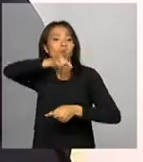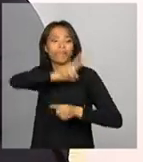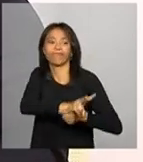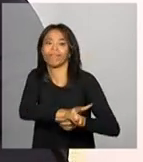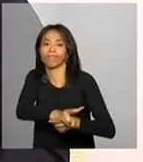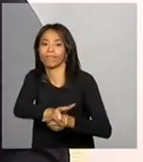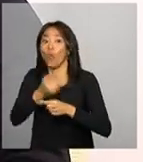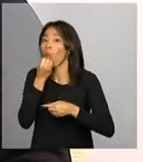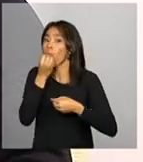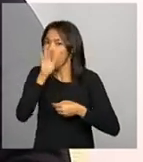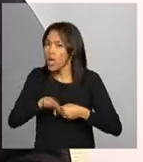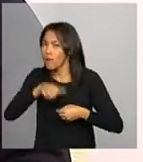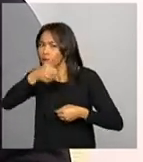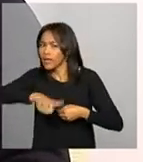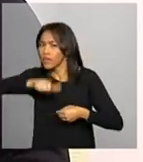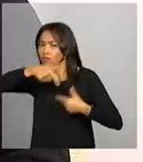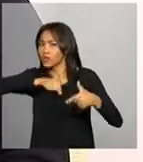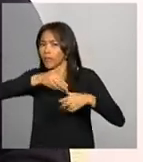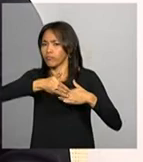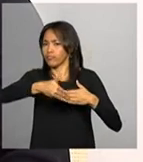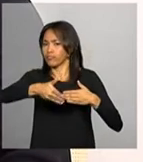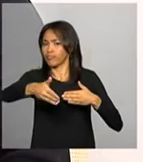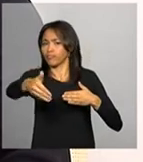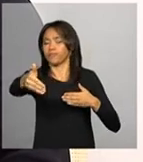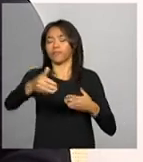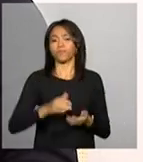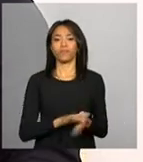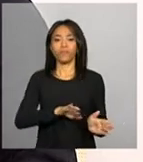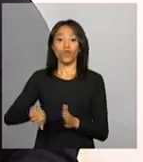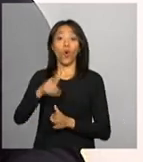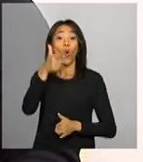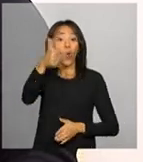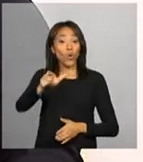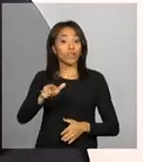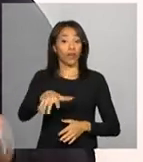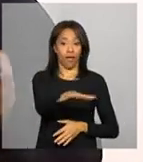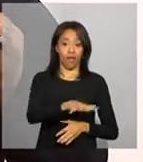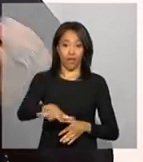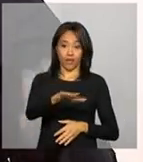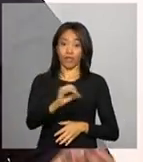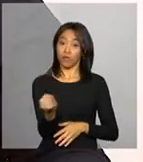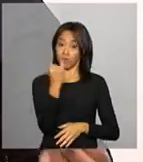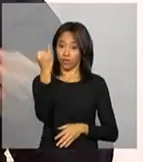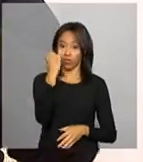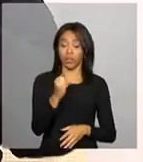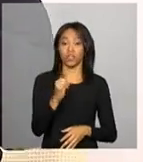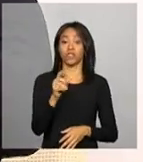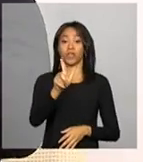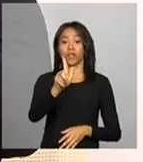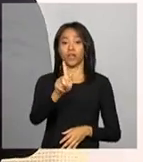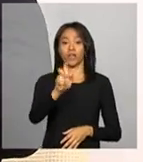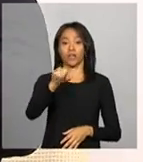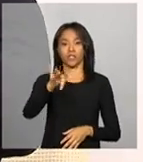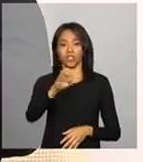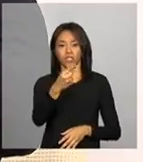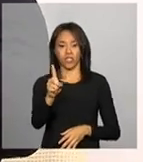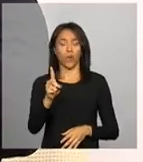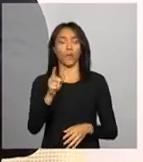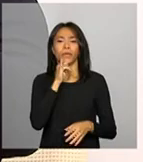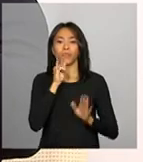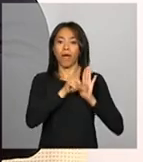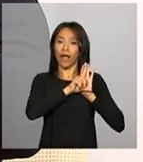da Meta da gestão o Adriano também é muito importante é que a gente passou que os municípios devem adequar a sua lei